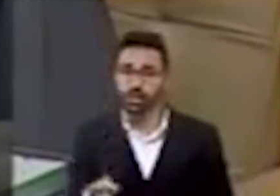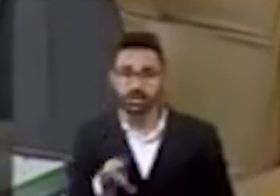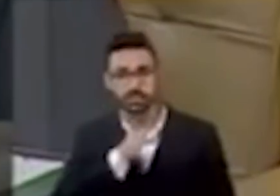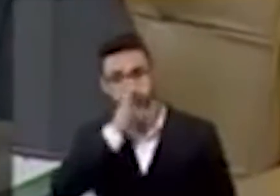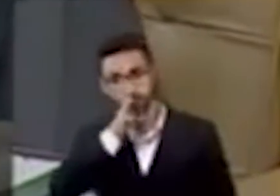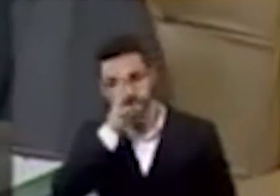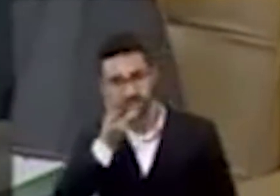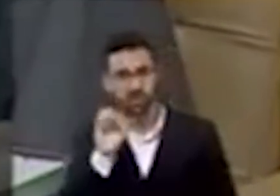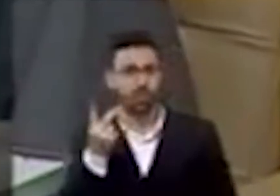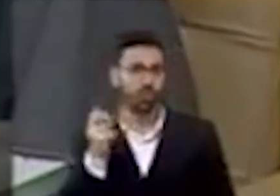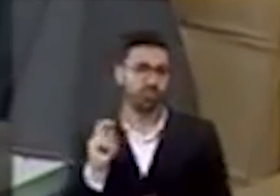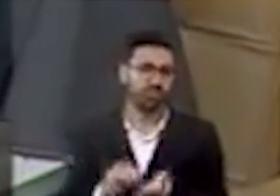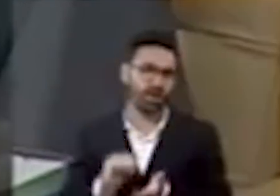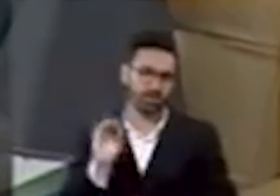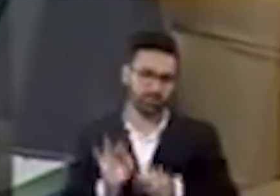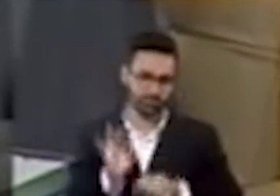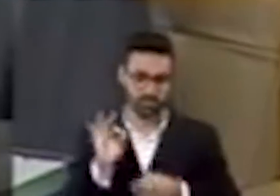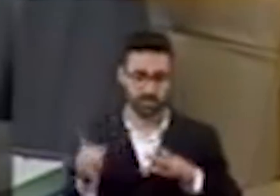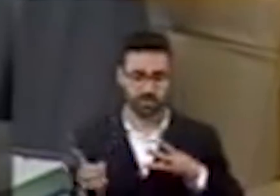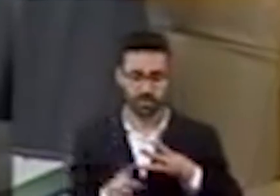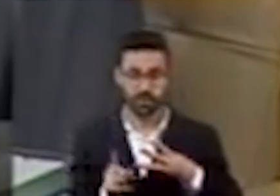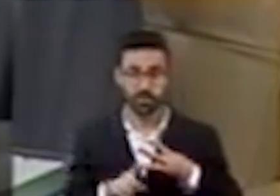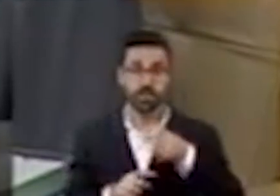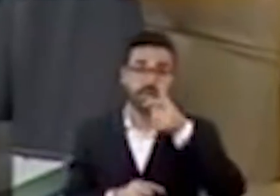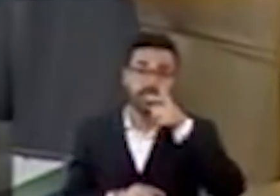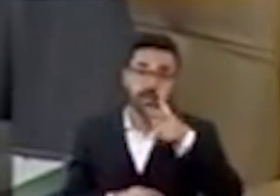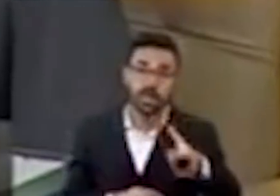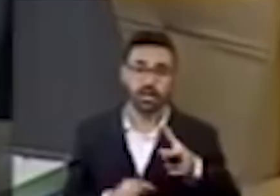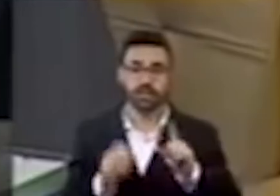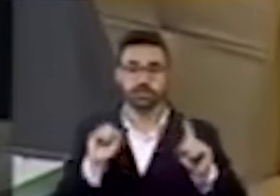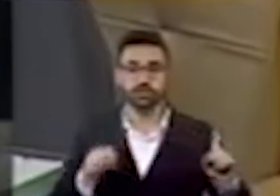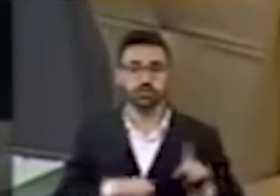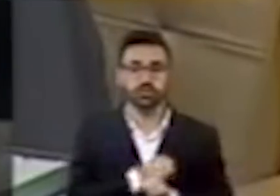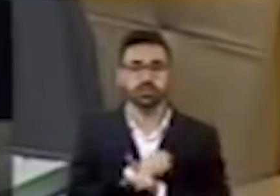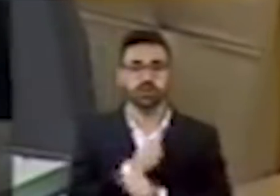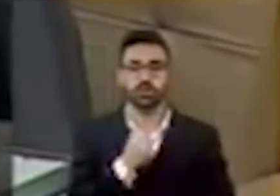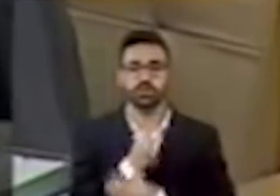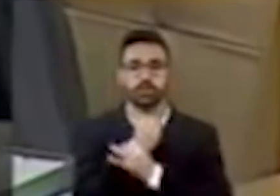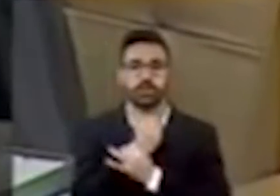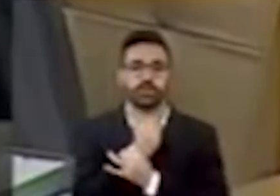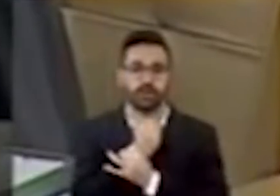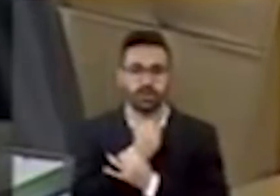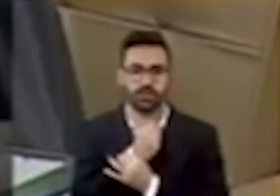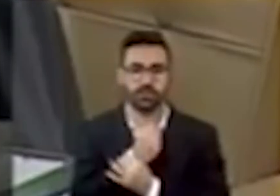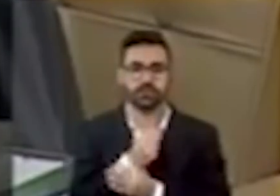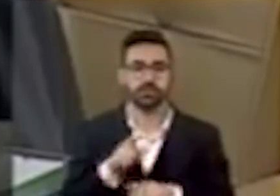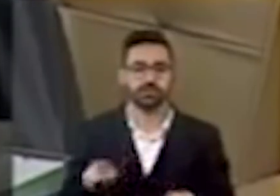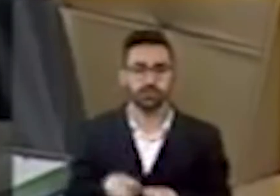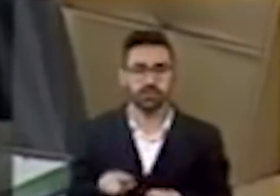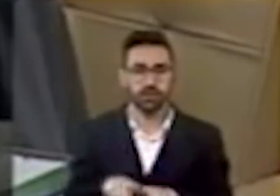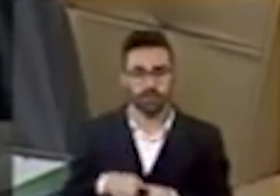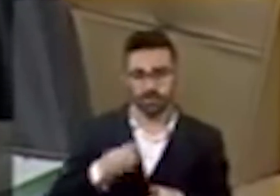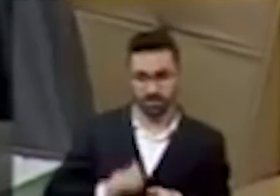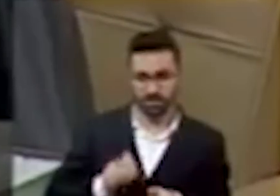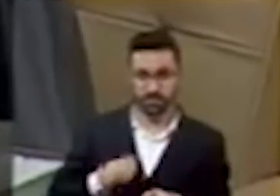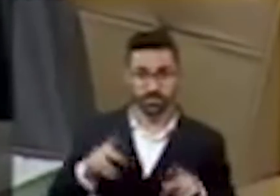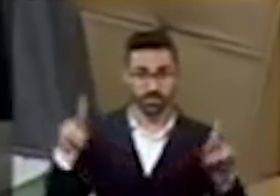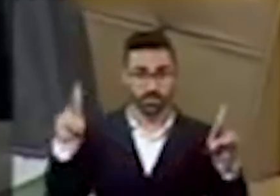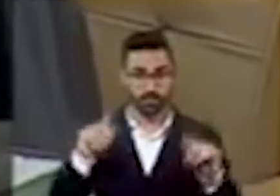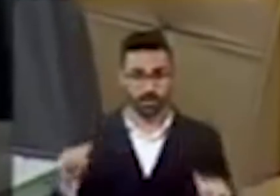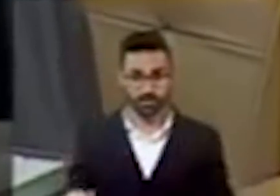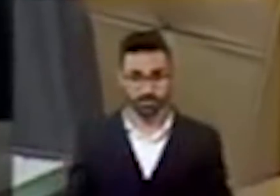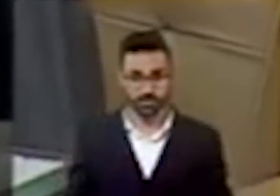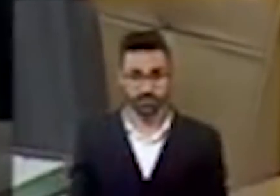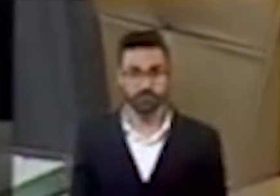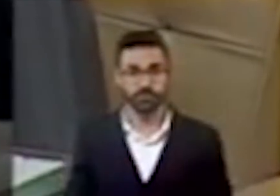excessiva. E a terceira, no interesse da estabilidade social e política e da coexistência pacífica. O uso